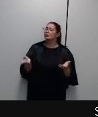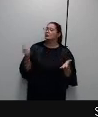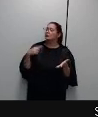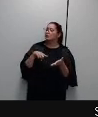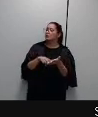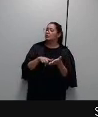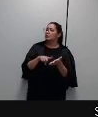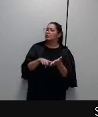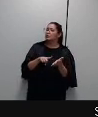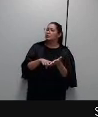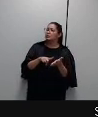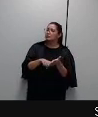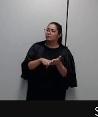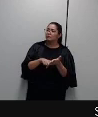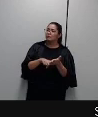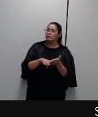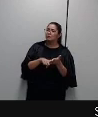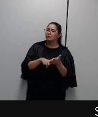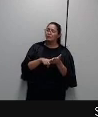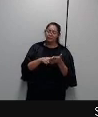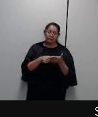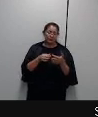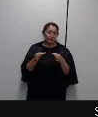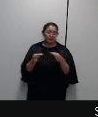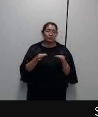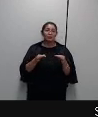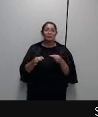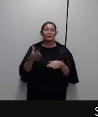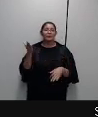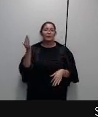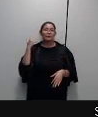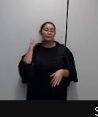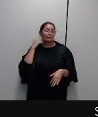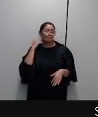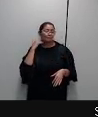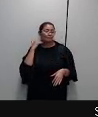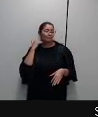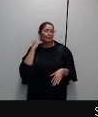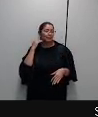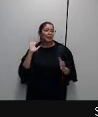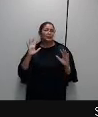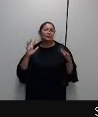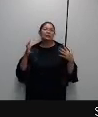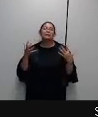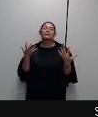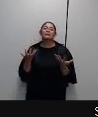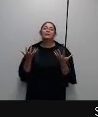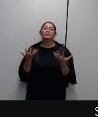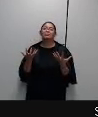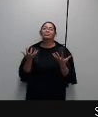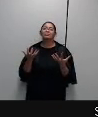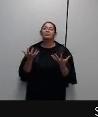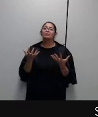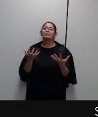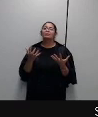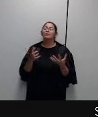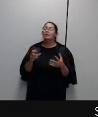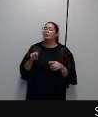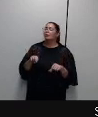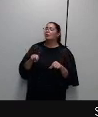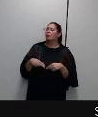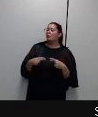impostas ao julgado manifestou-se no sentido de que é um houve aplicação